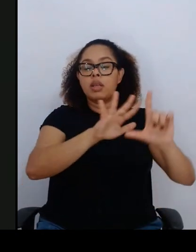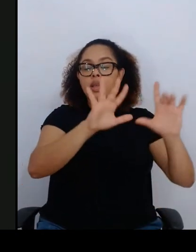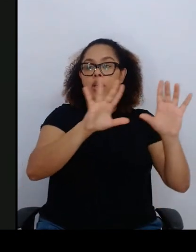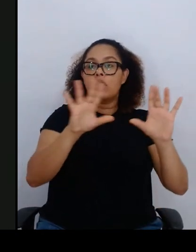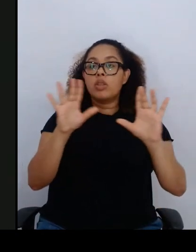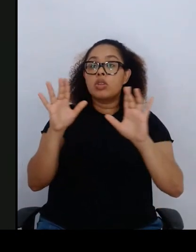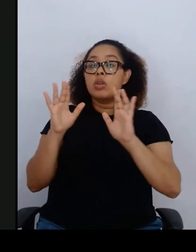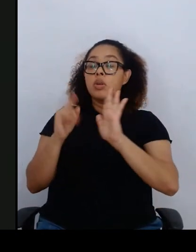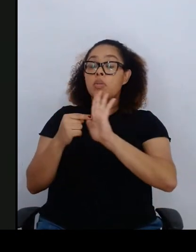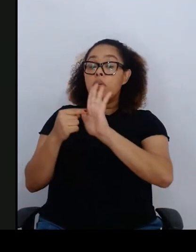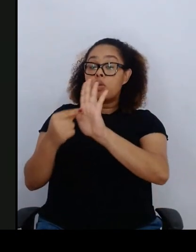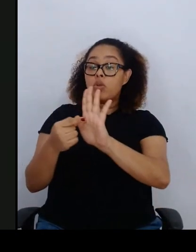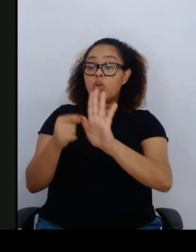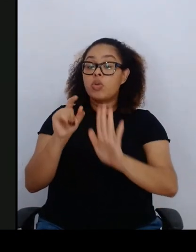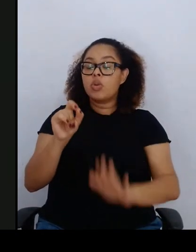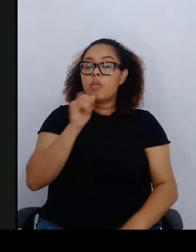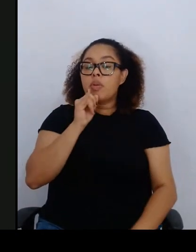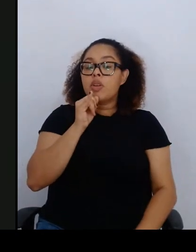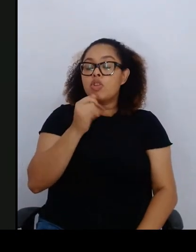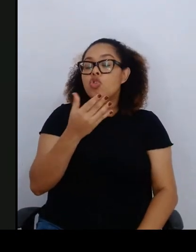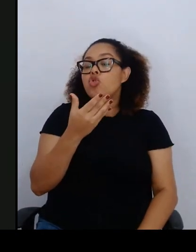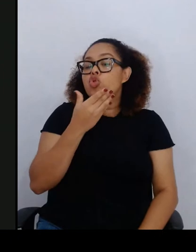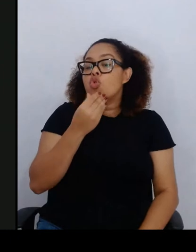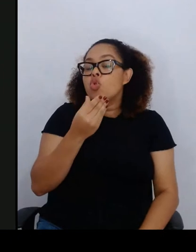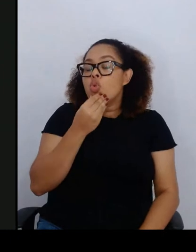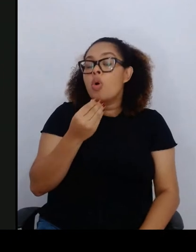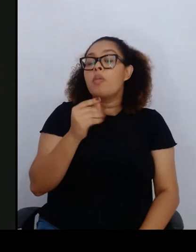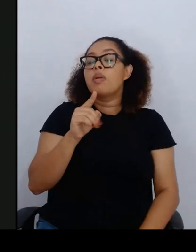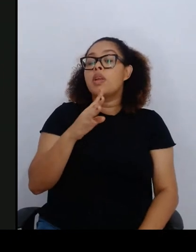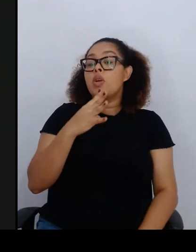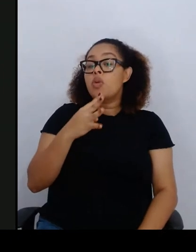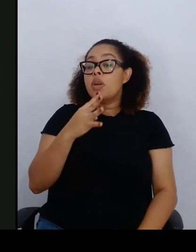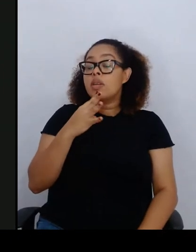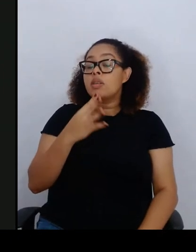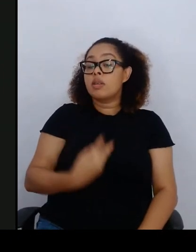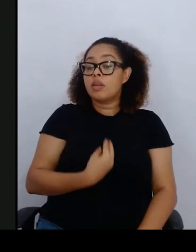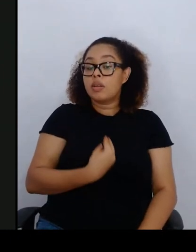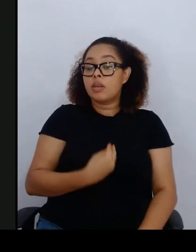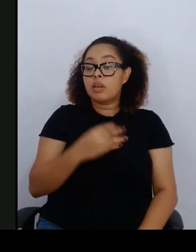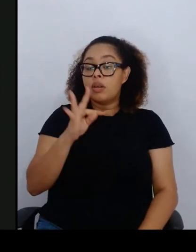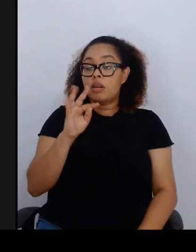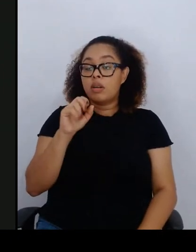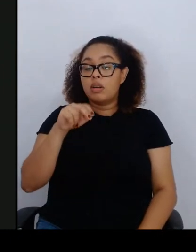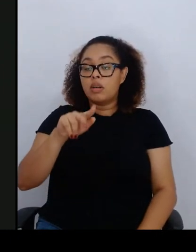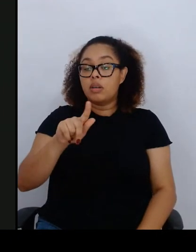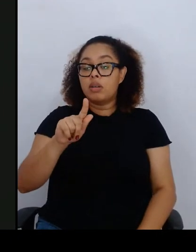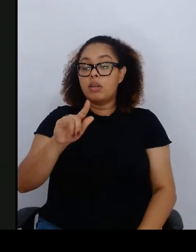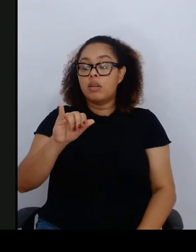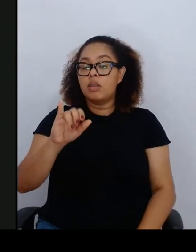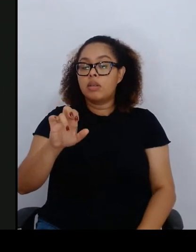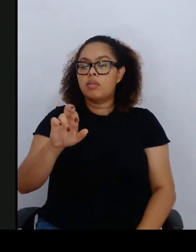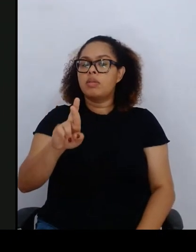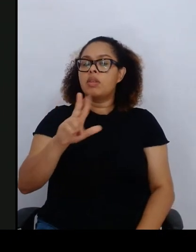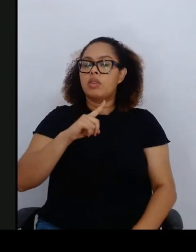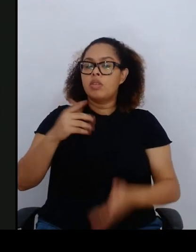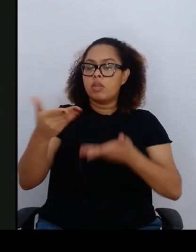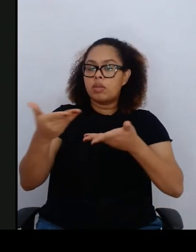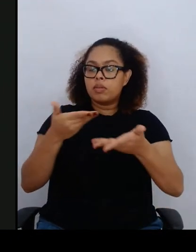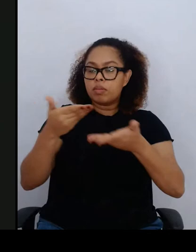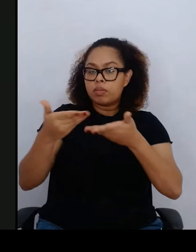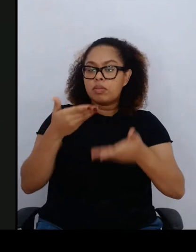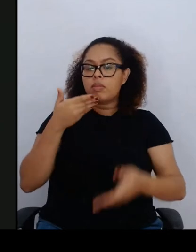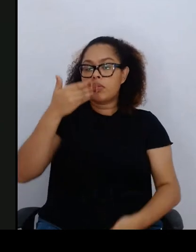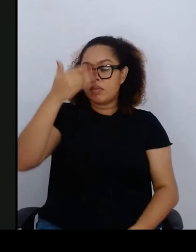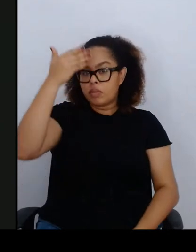retrato de um homem que veio ter conhecia então certamente tinha relacionamento com árabes marroquinos eles se envolvia em contra